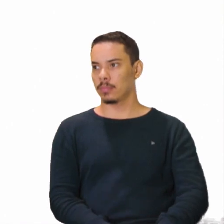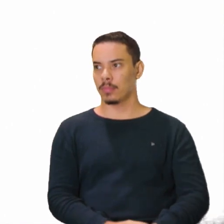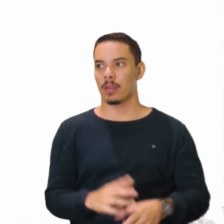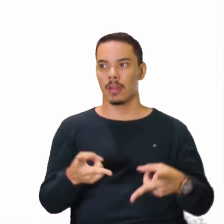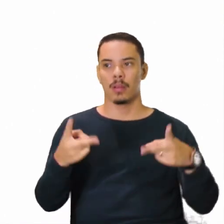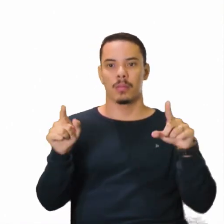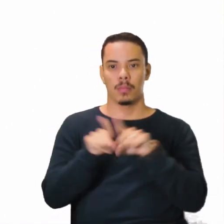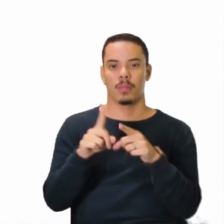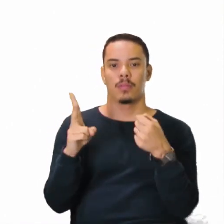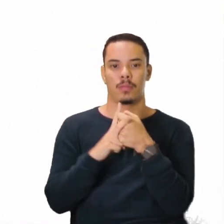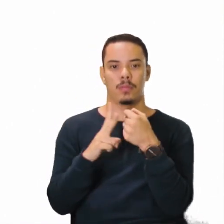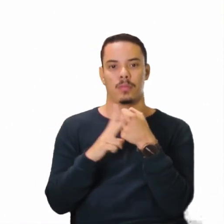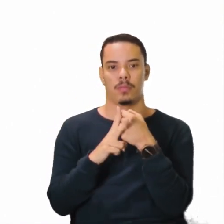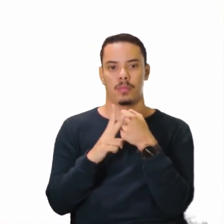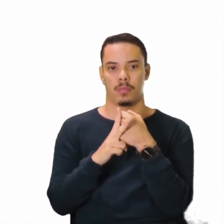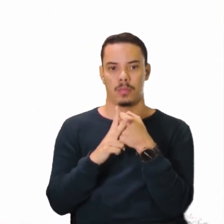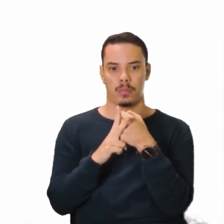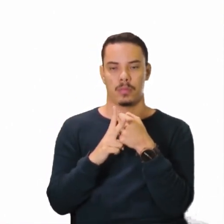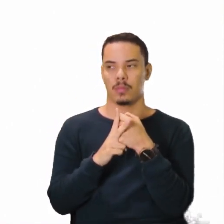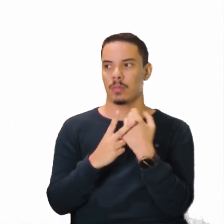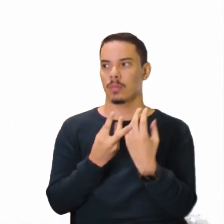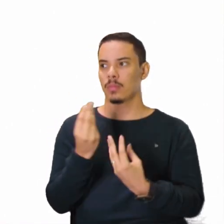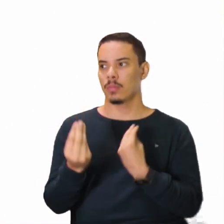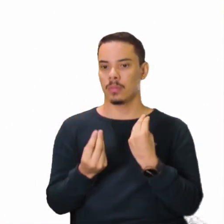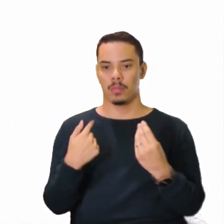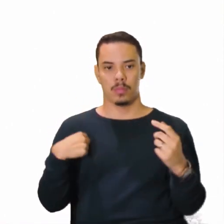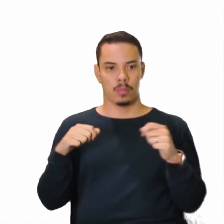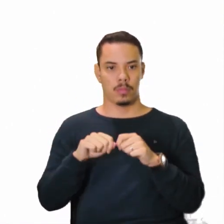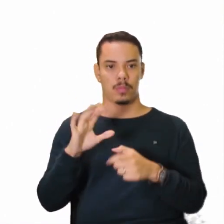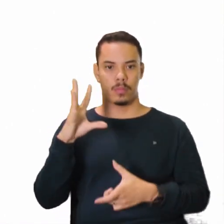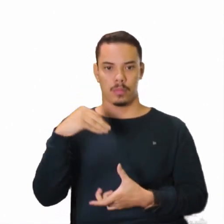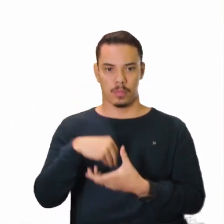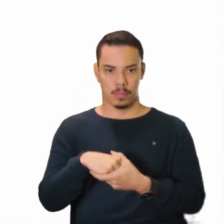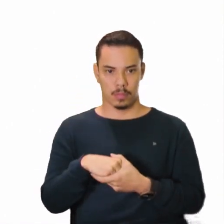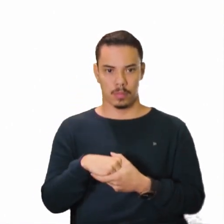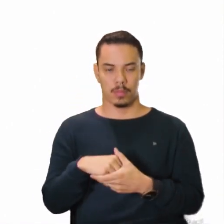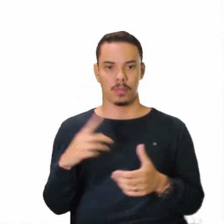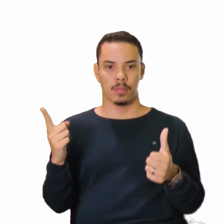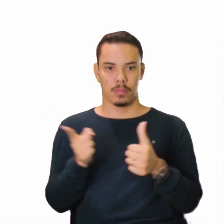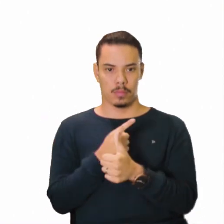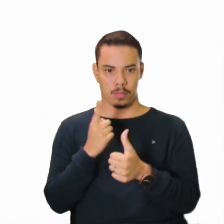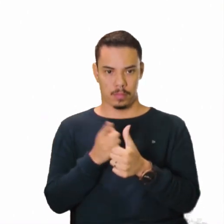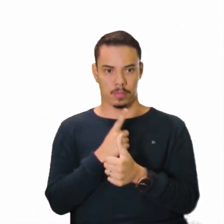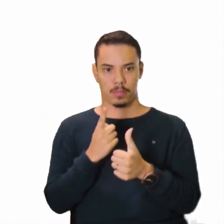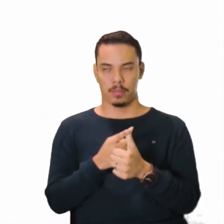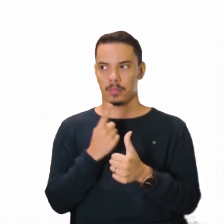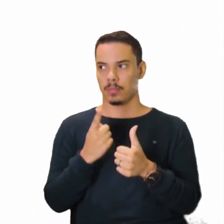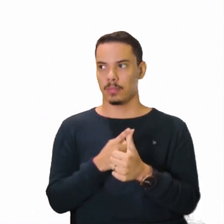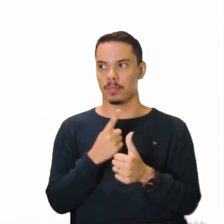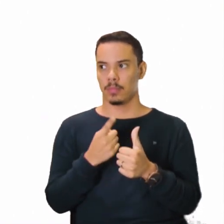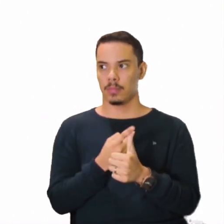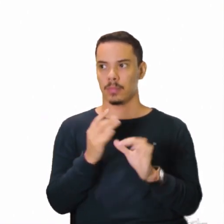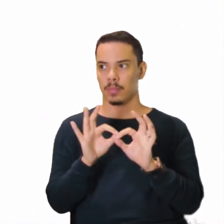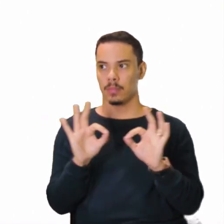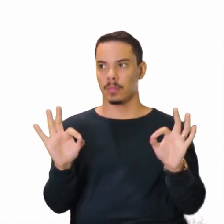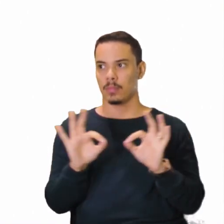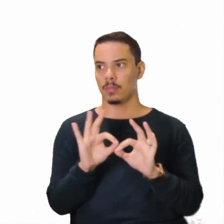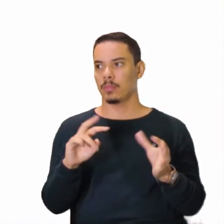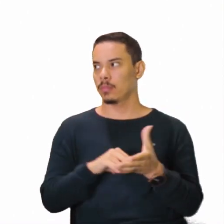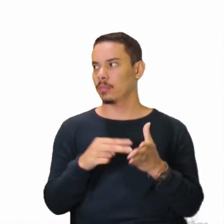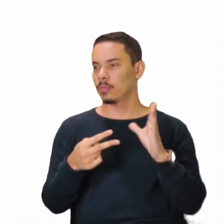que o verbo, olha só, como é que ele está colocado dentro da oração. Na primeira oração,